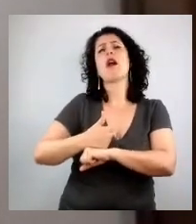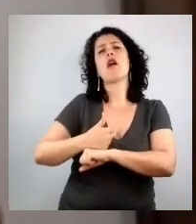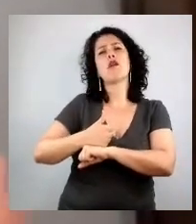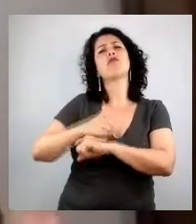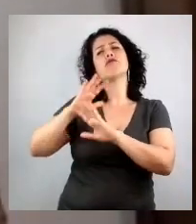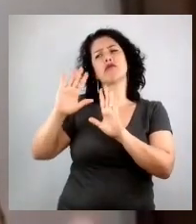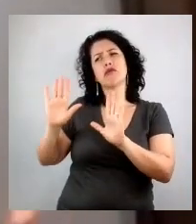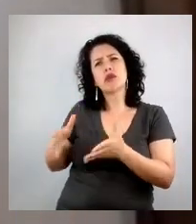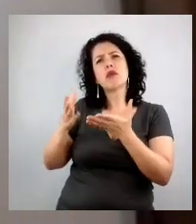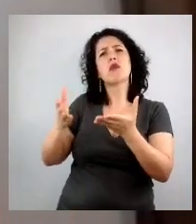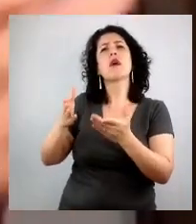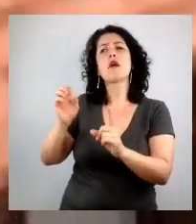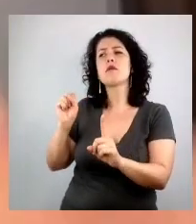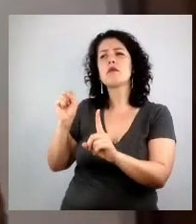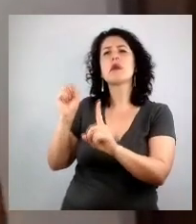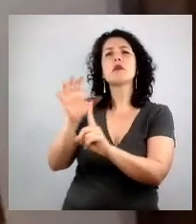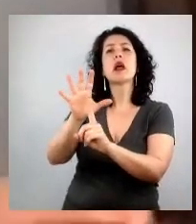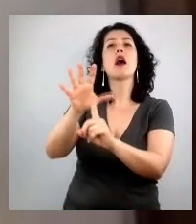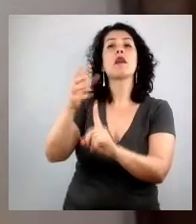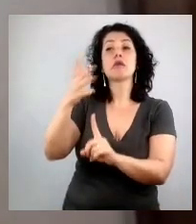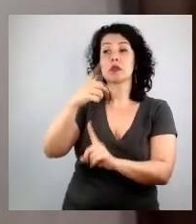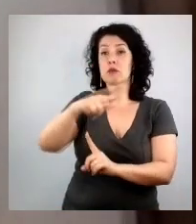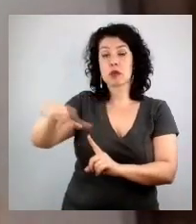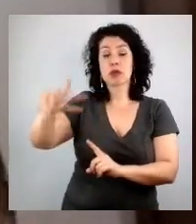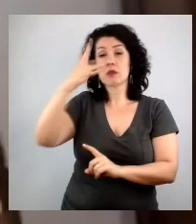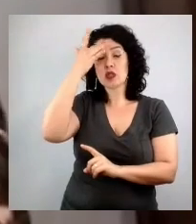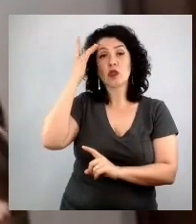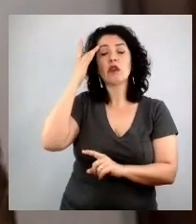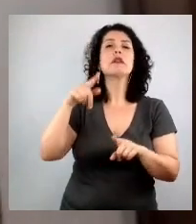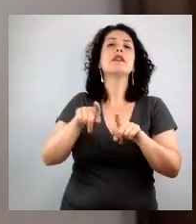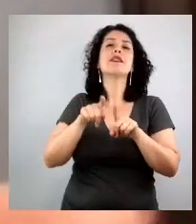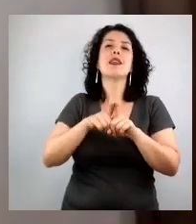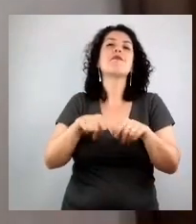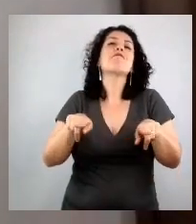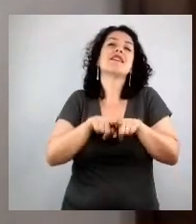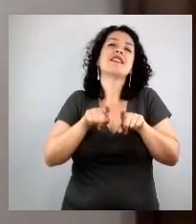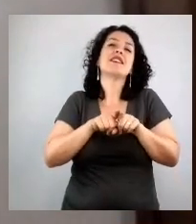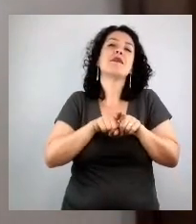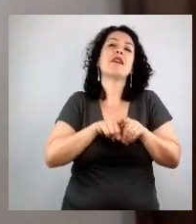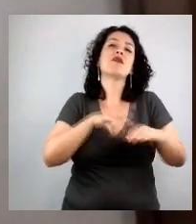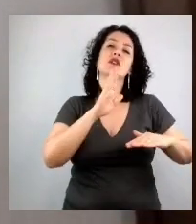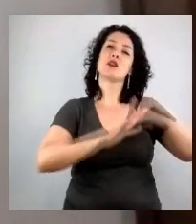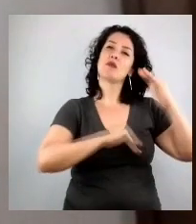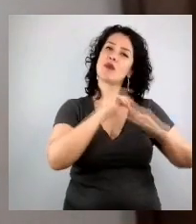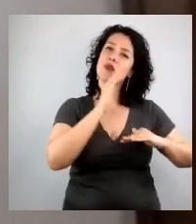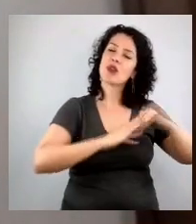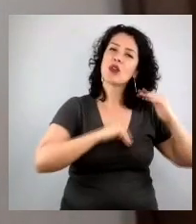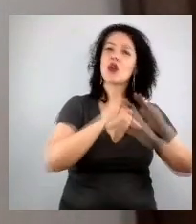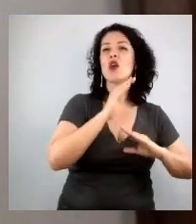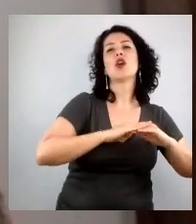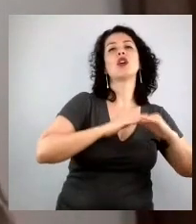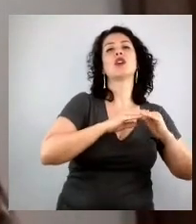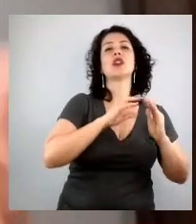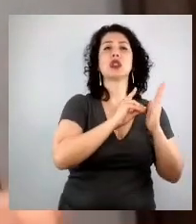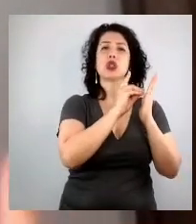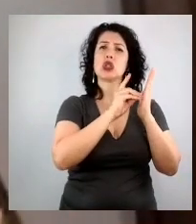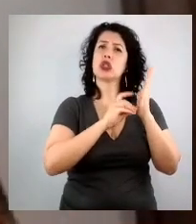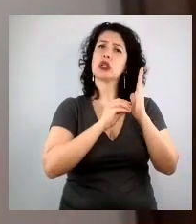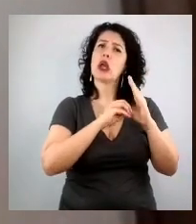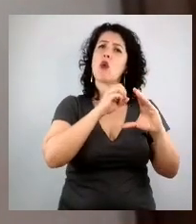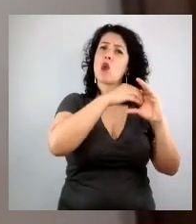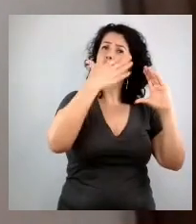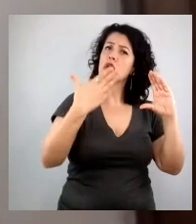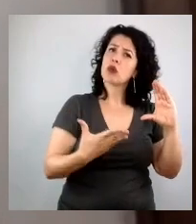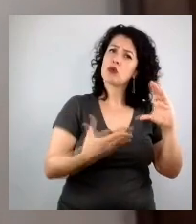pessoas, mas, por outro lado, você também é uma produtora de conteúdo digital na Globosat, né, especificamente no Multishow, que também